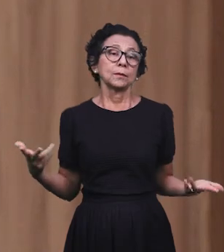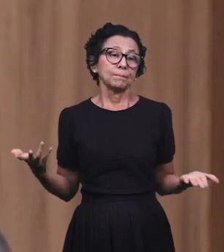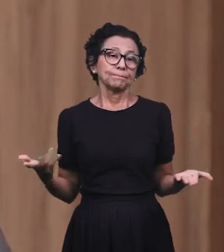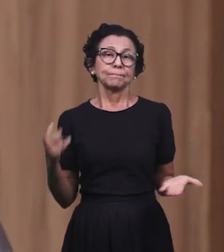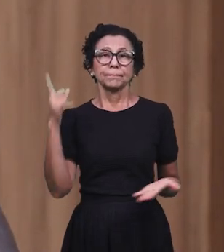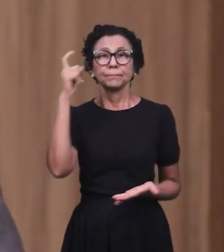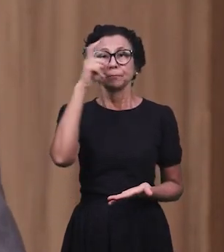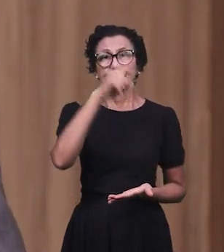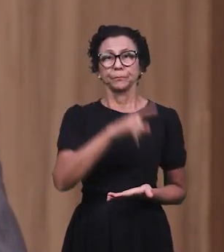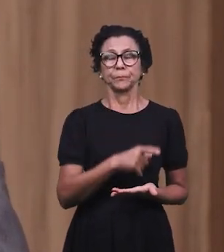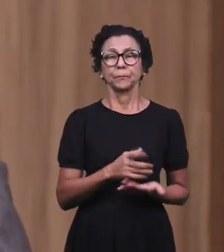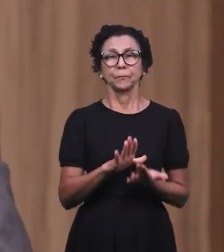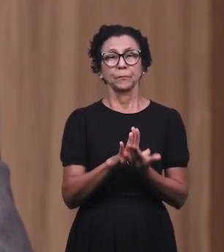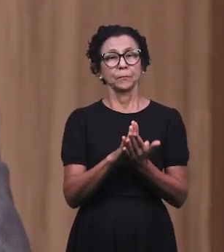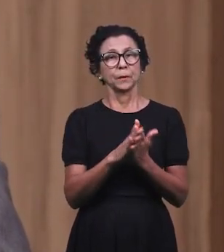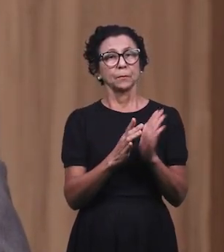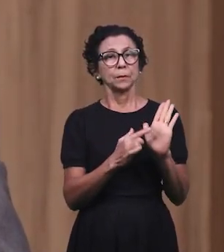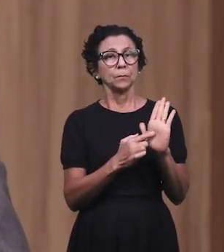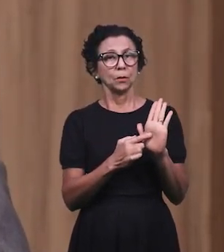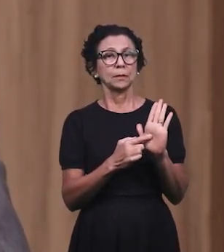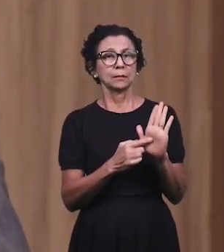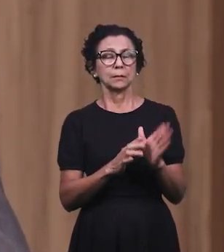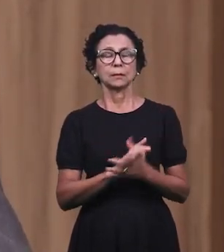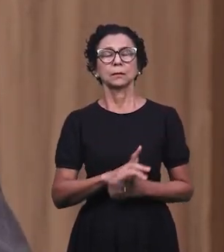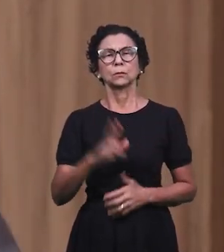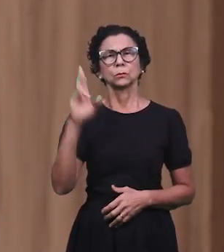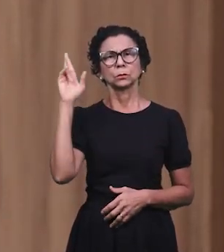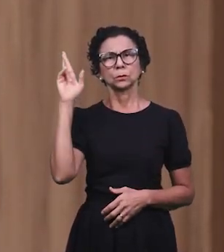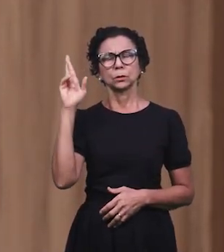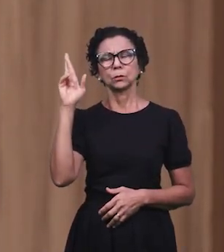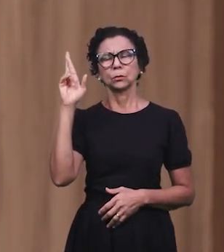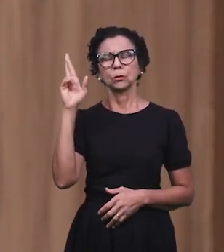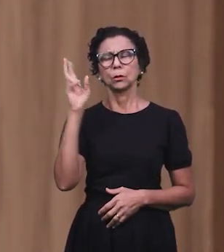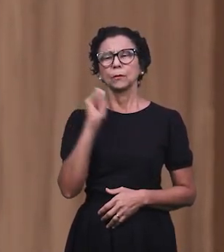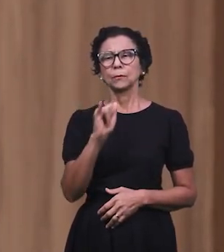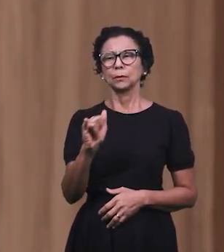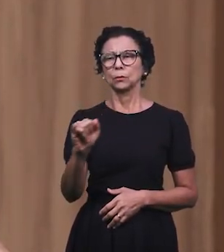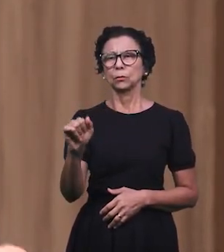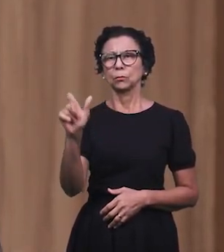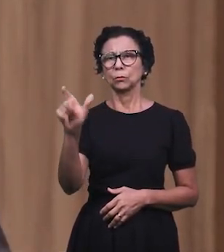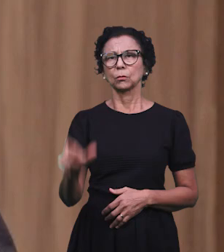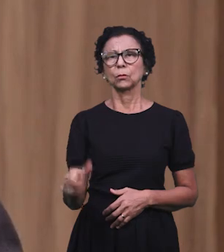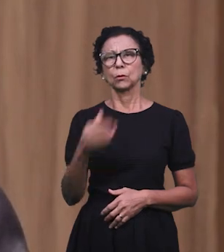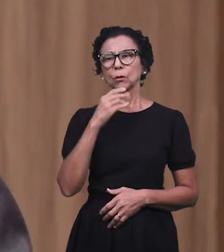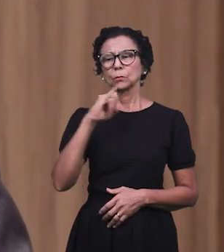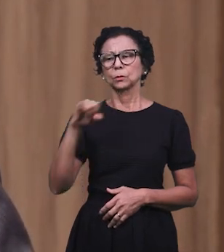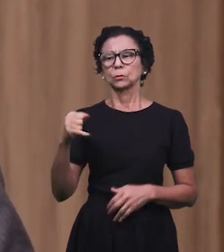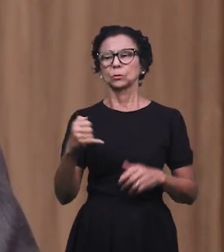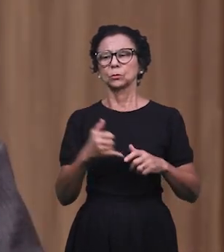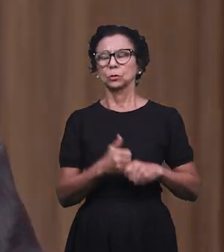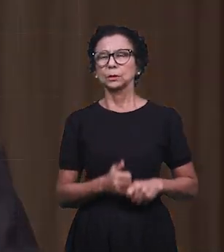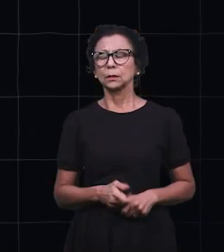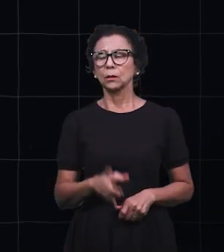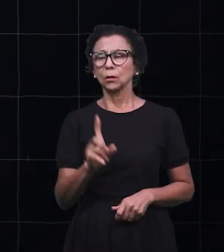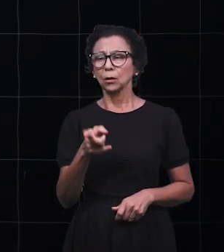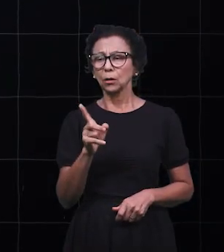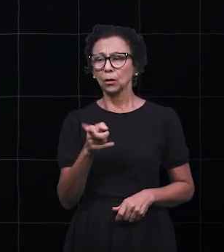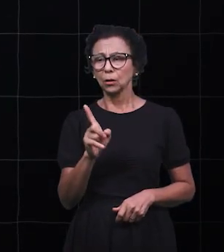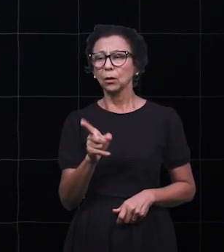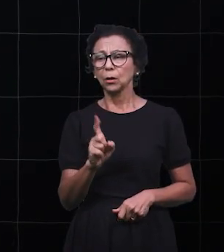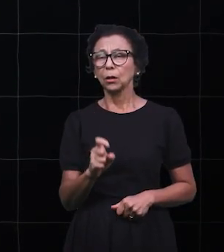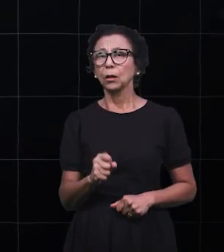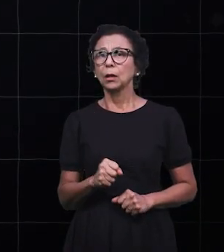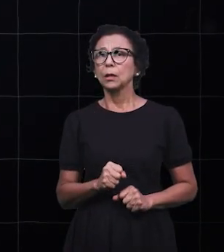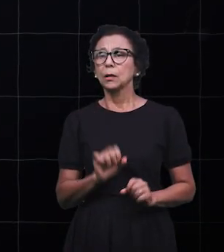sucesso é mínima. A gente vê isso aqui na palavra de Deus. Porque o Senhor diz assim para Josué, está em Josué 1,11, né? "Provei-vos